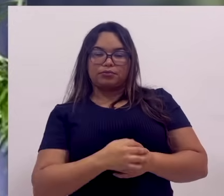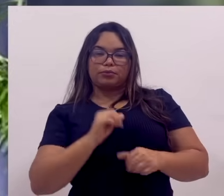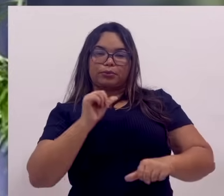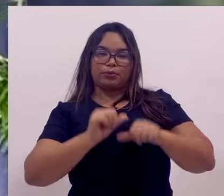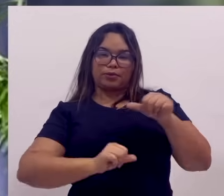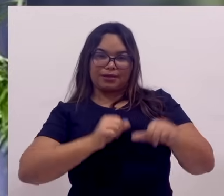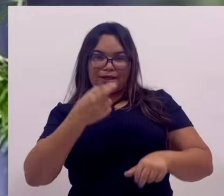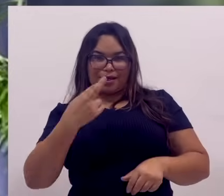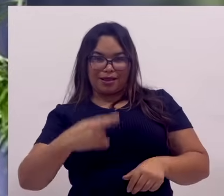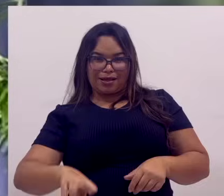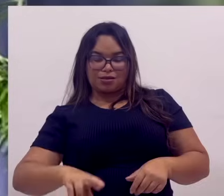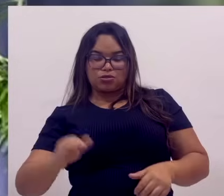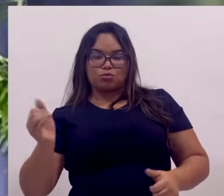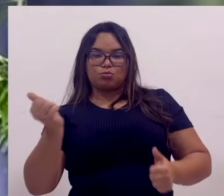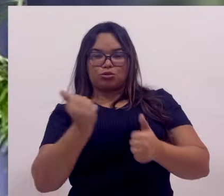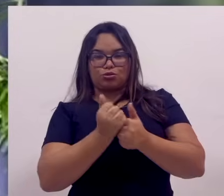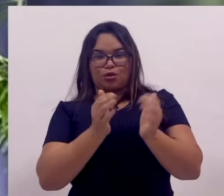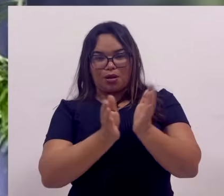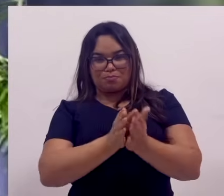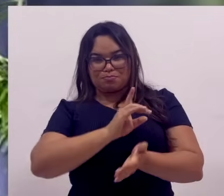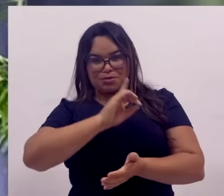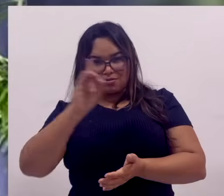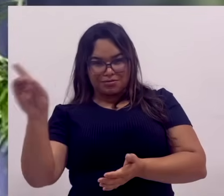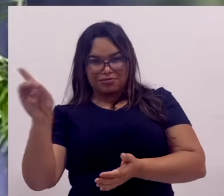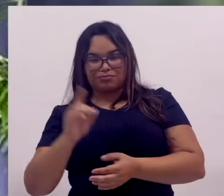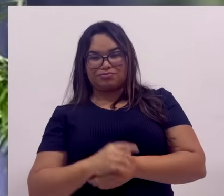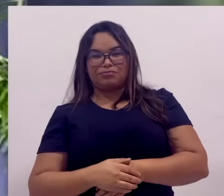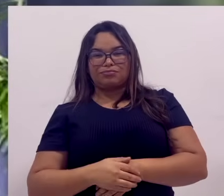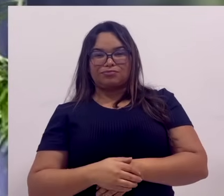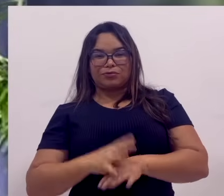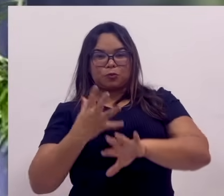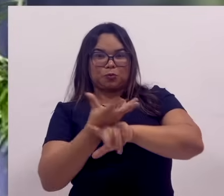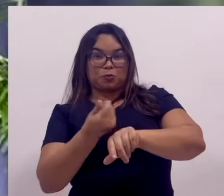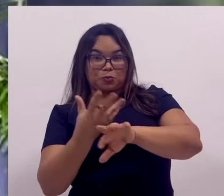E então subverte a religião e substitui a palavra.